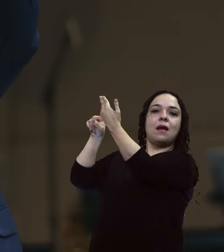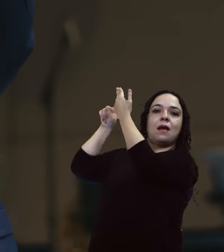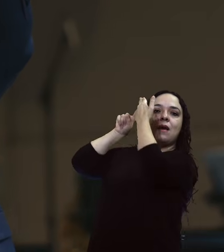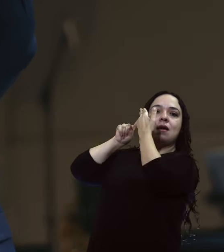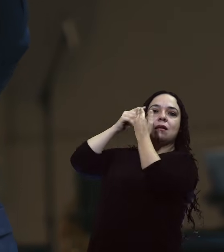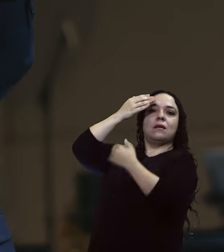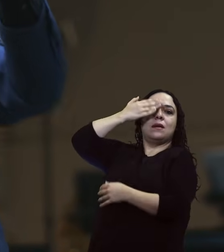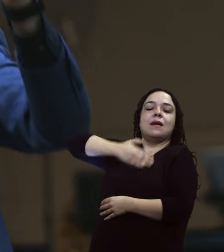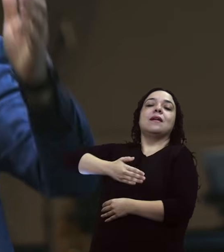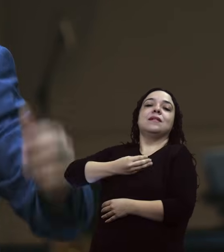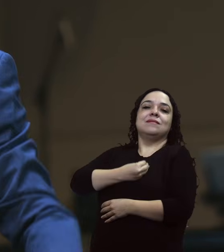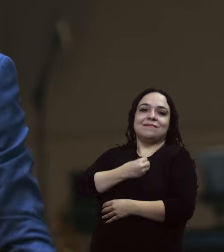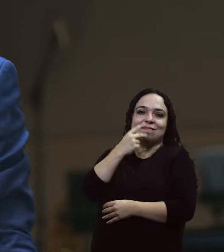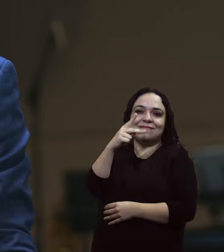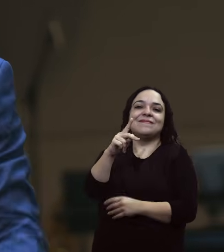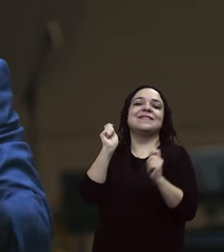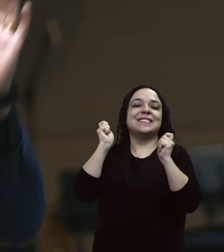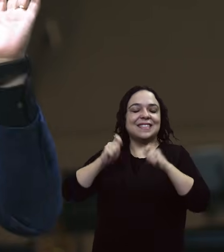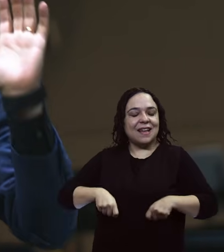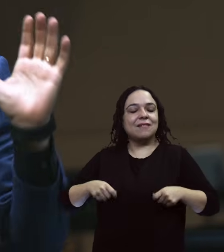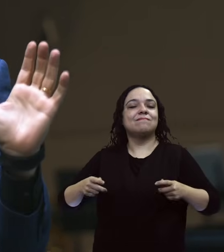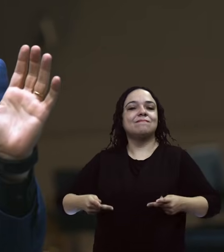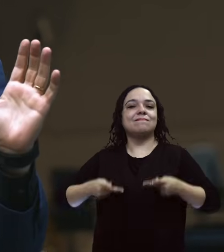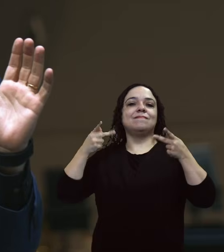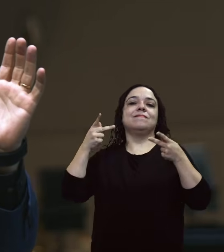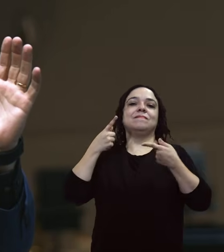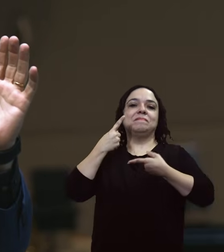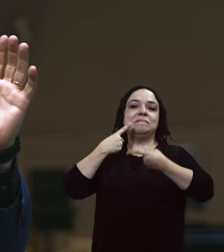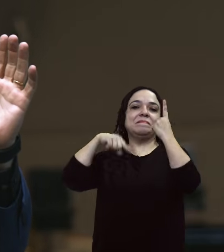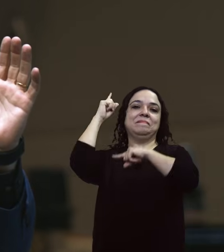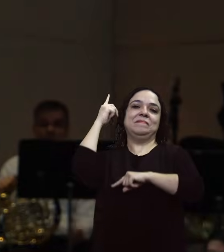te fazer próspero. Eu creio nisso.